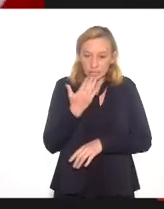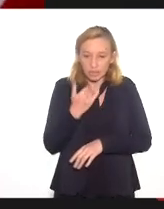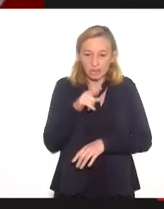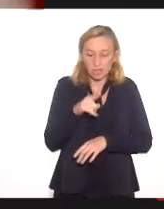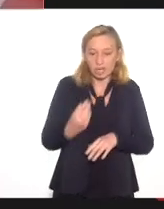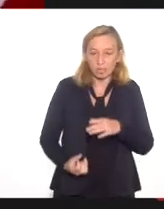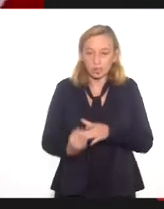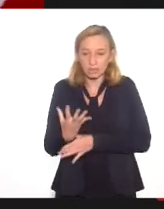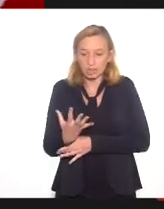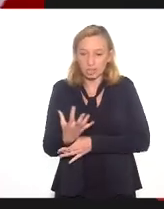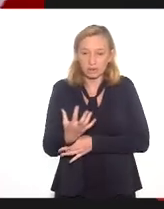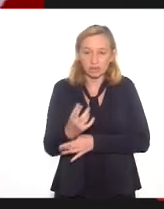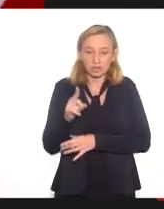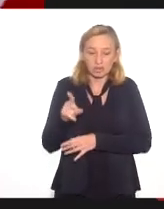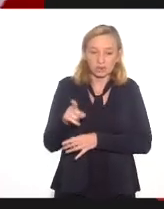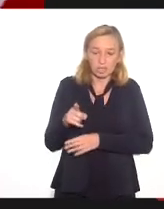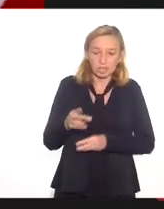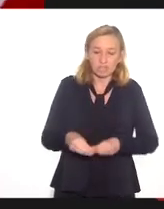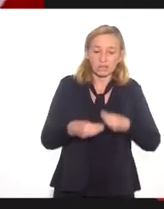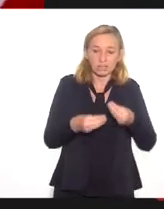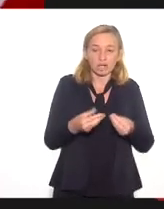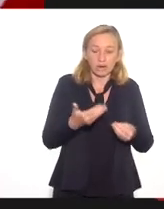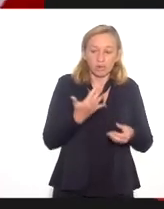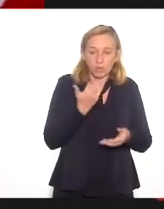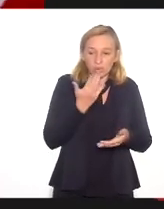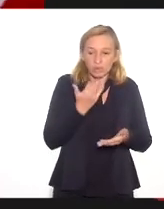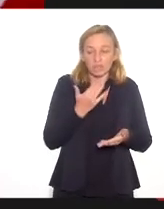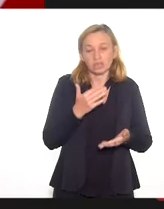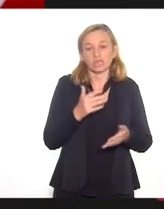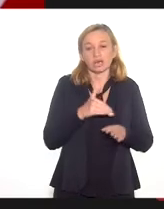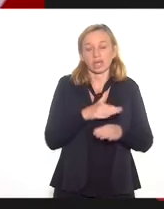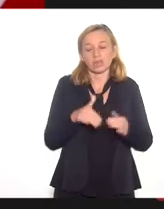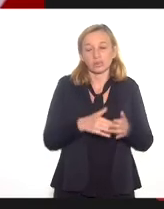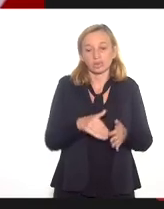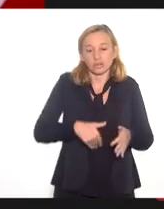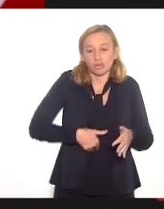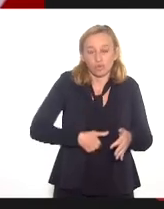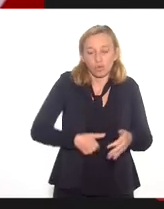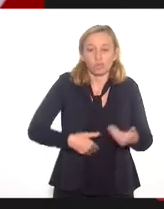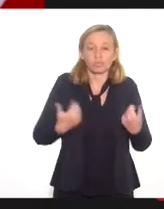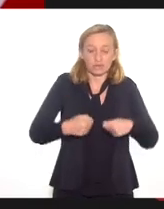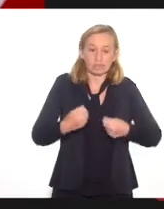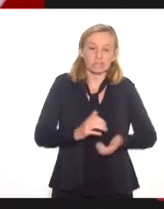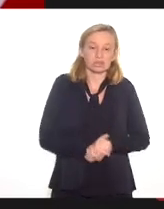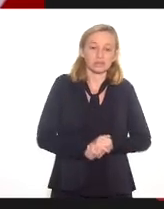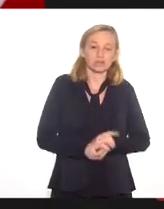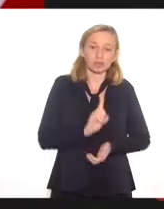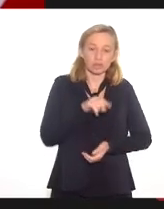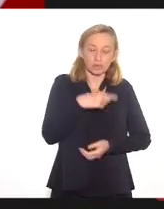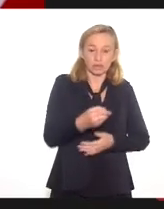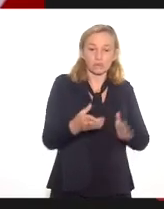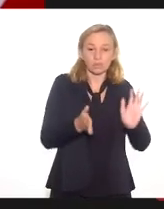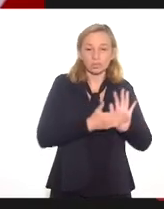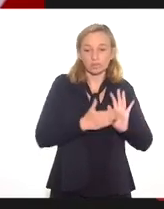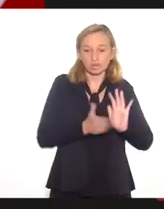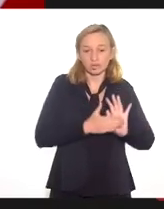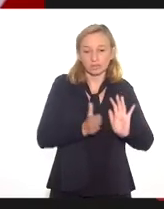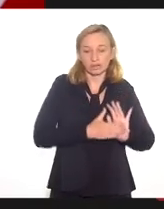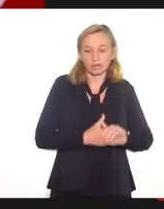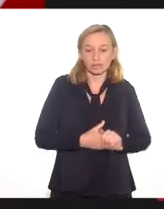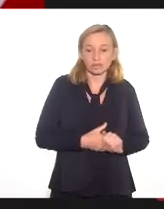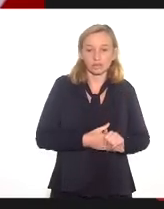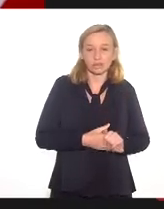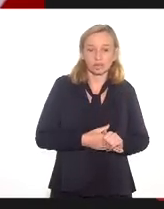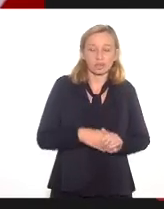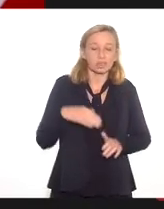é produzido né você sacia aí a fome de quem nesse momento está precisando né outra proposta é da construção